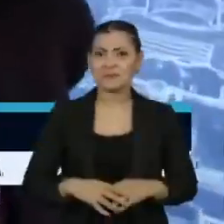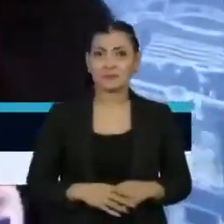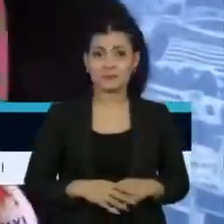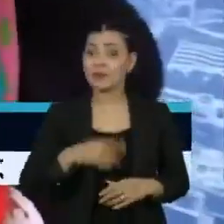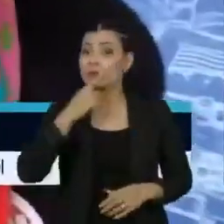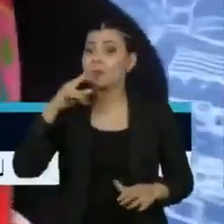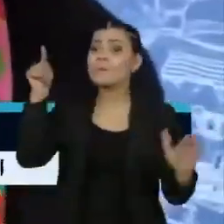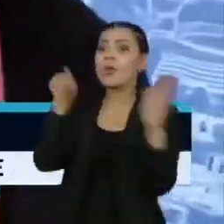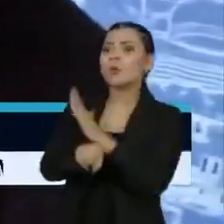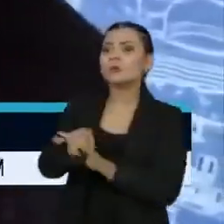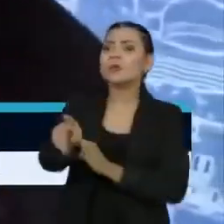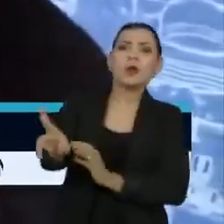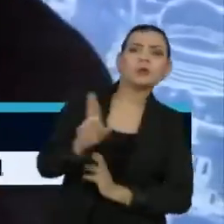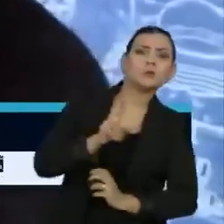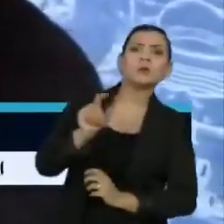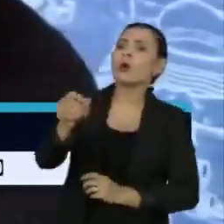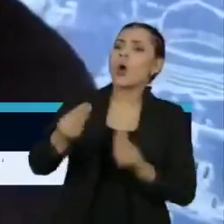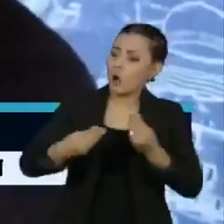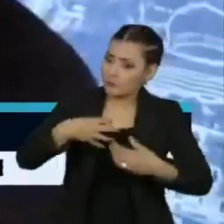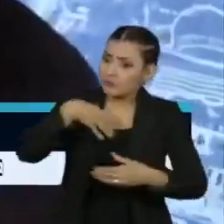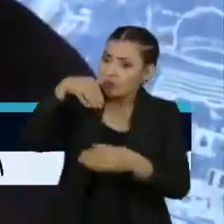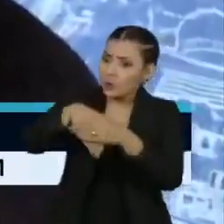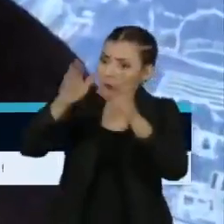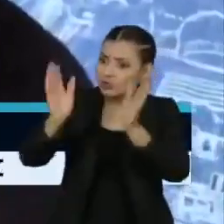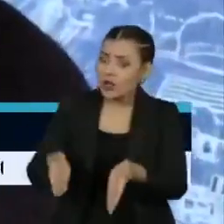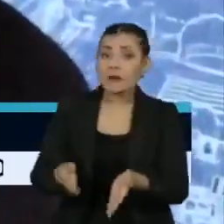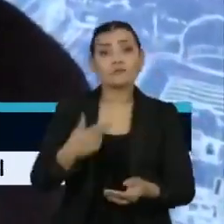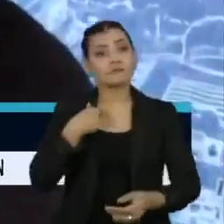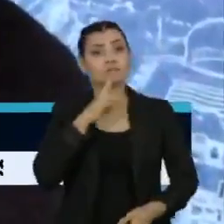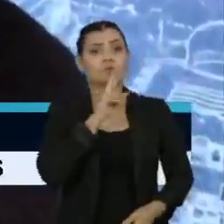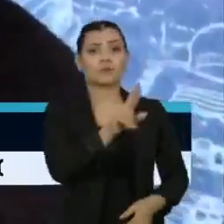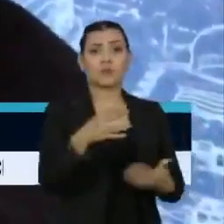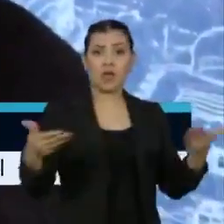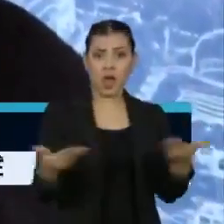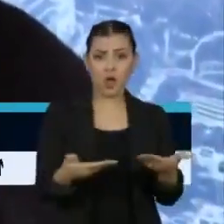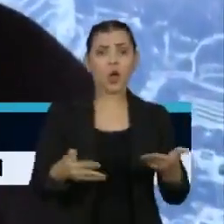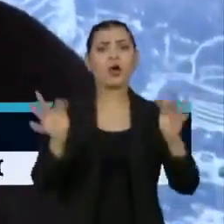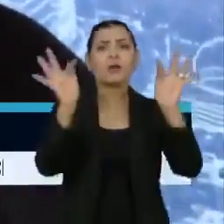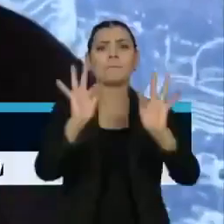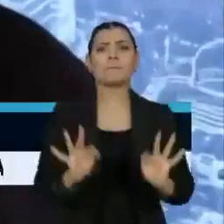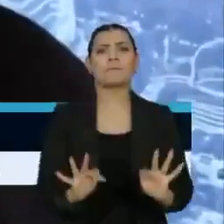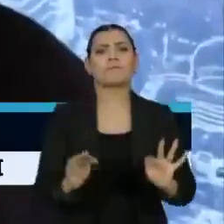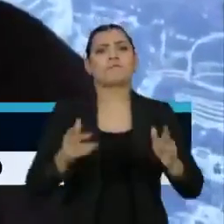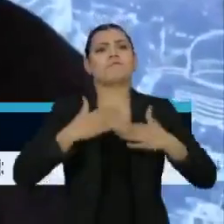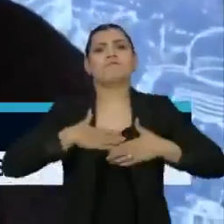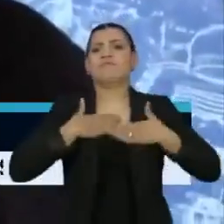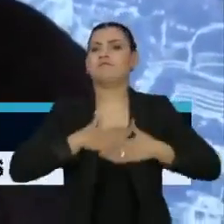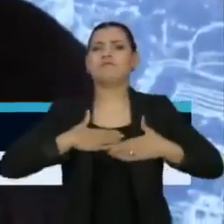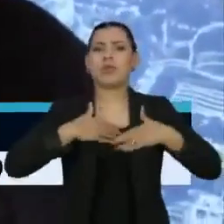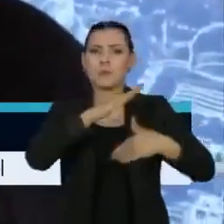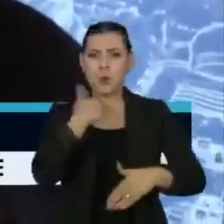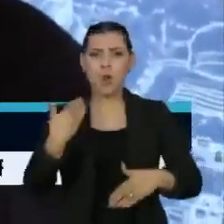Ao responder como se sentia depois de votar, Ruth disse que agora pode morrer feliz.